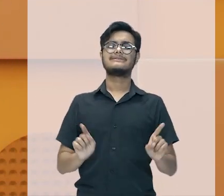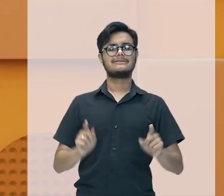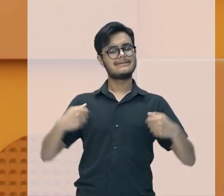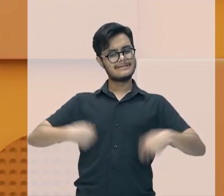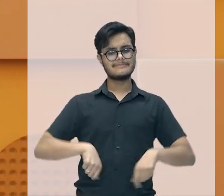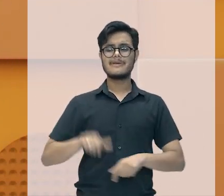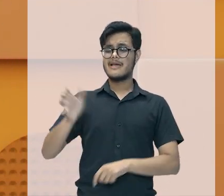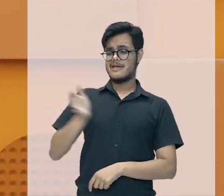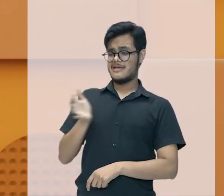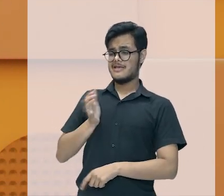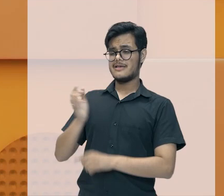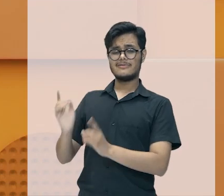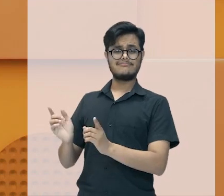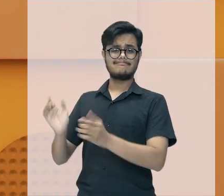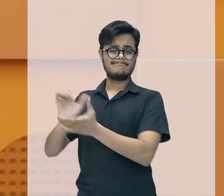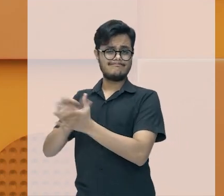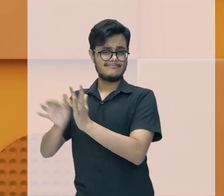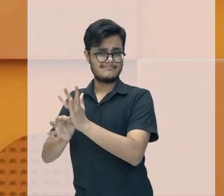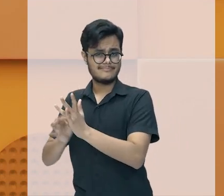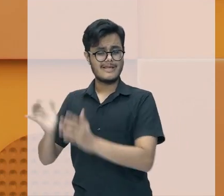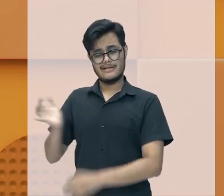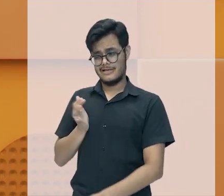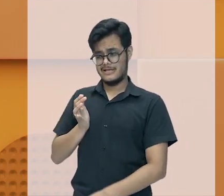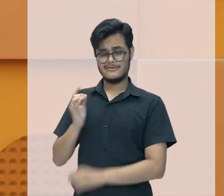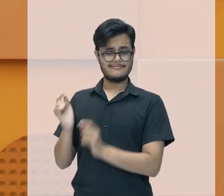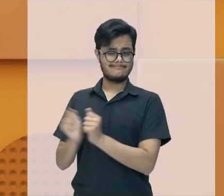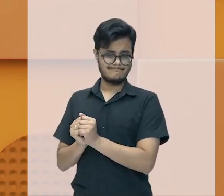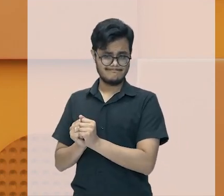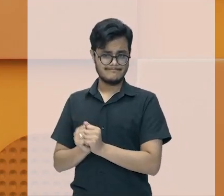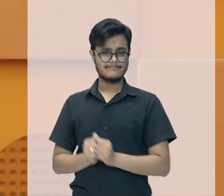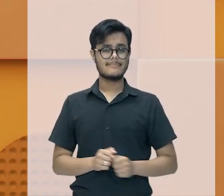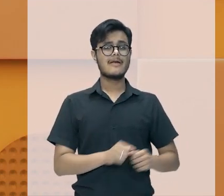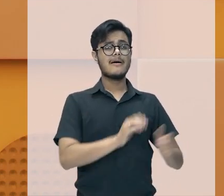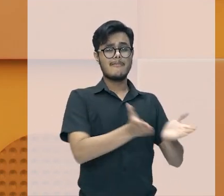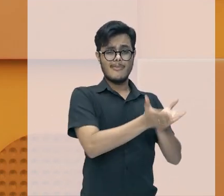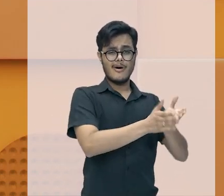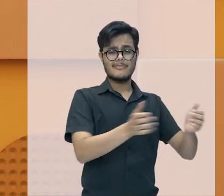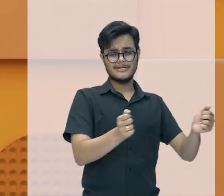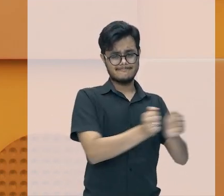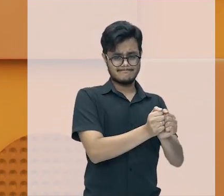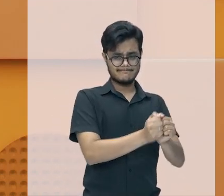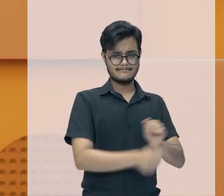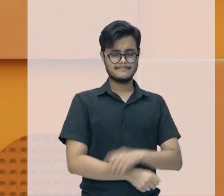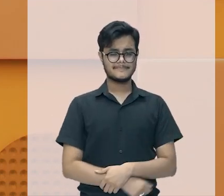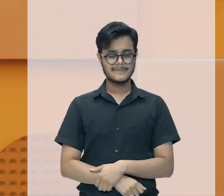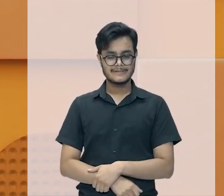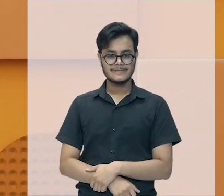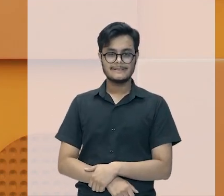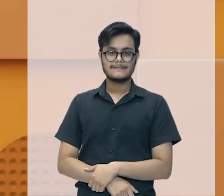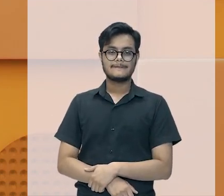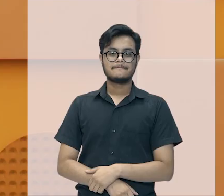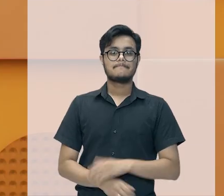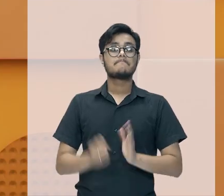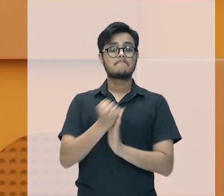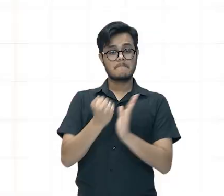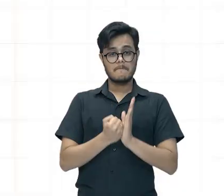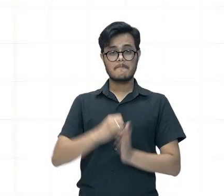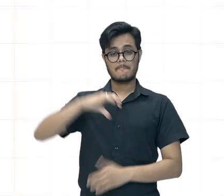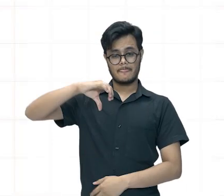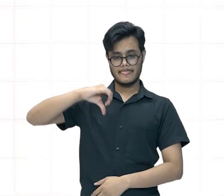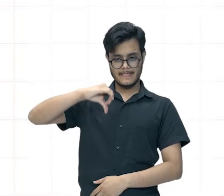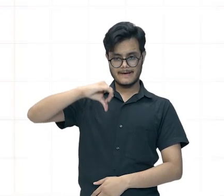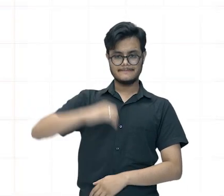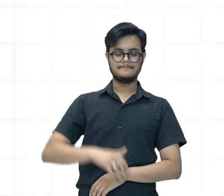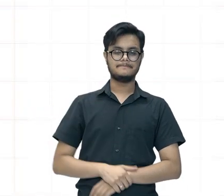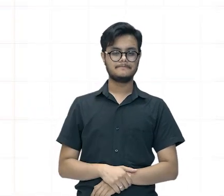casa com nobre, camponês casa-se, então, com camponês. Vamos falar, então, um pouco sobre esse século, então, o século IX,